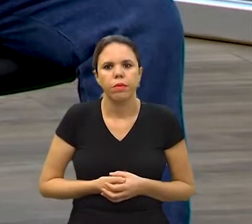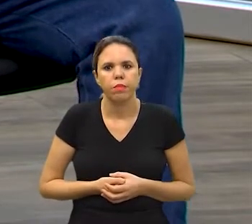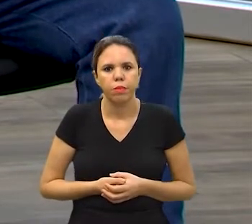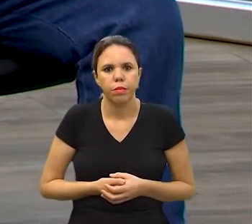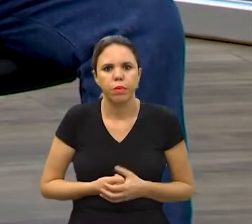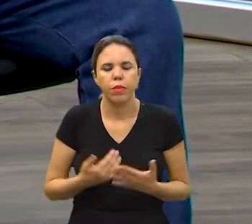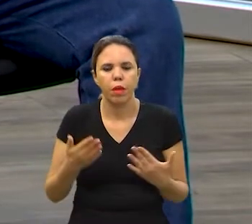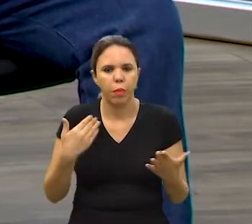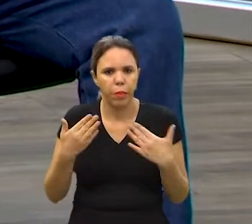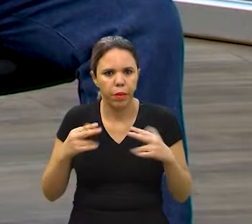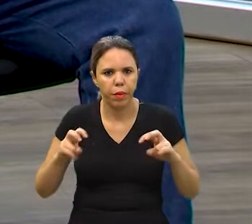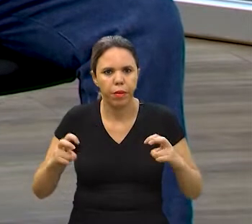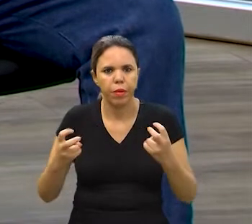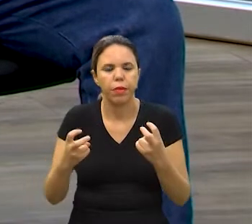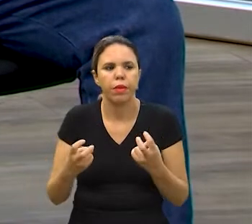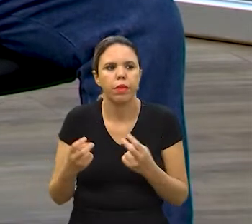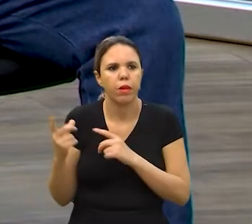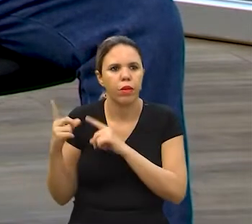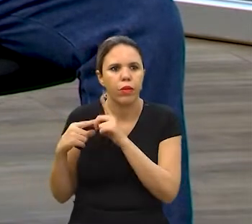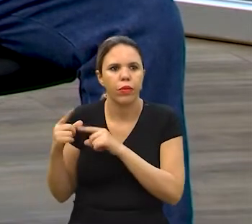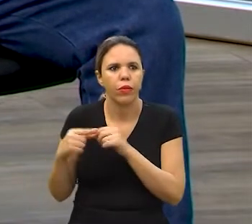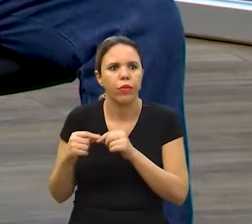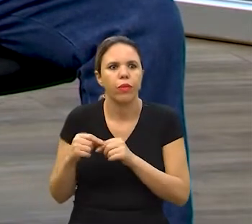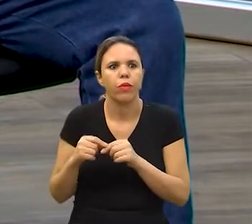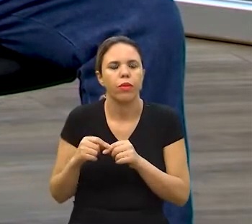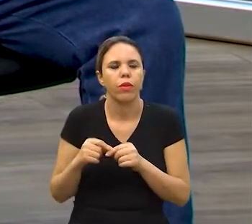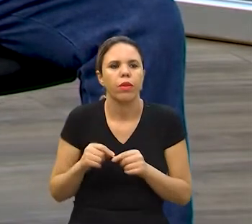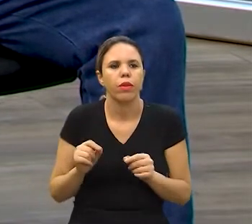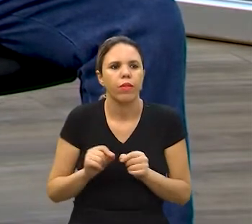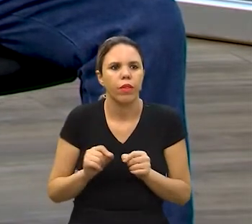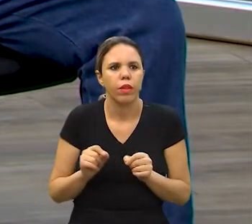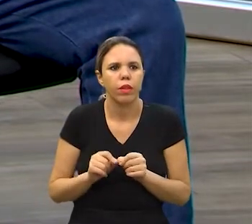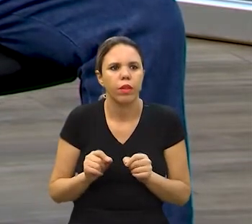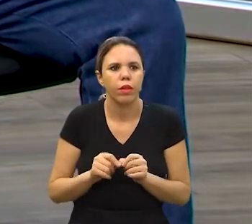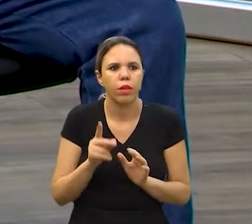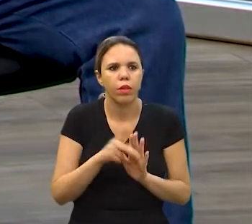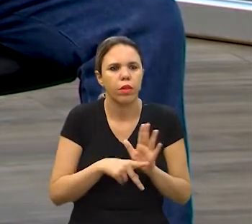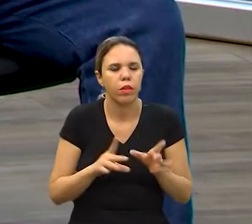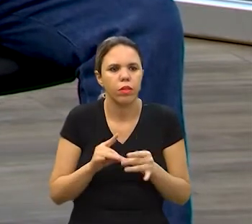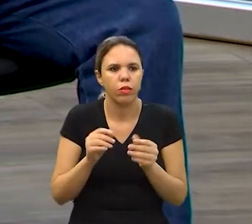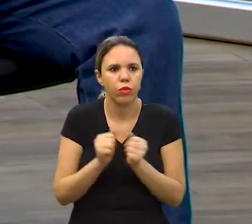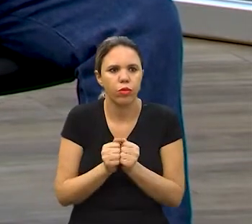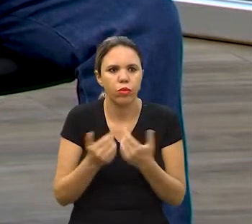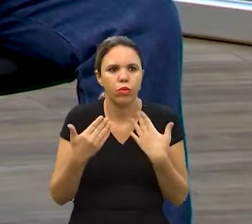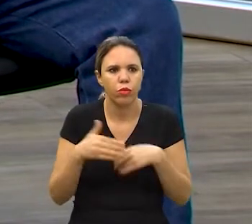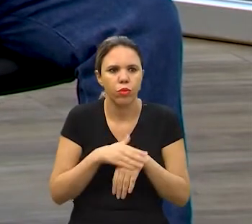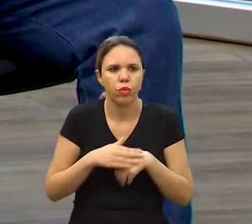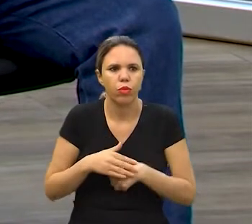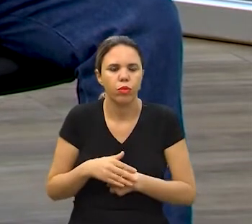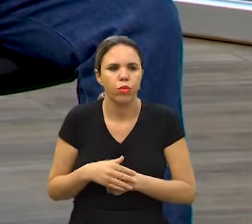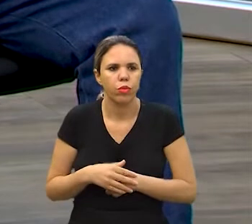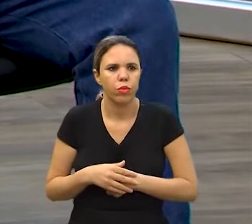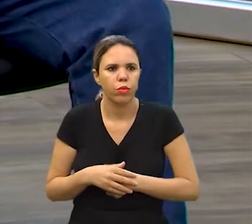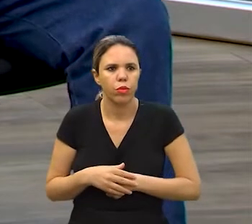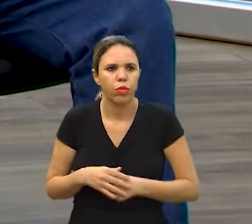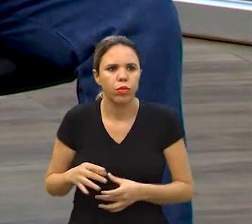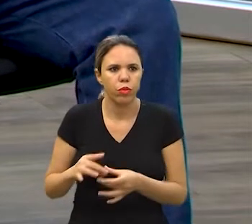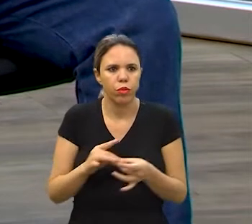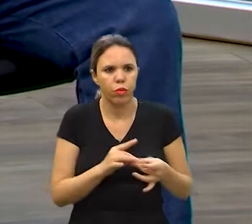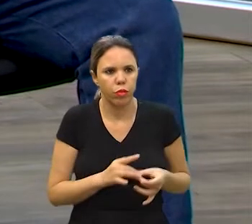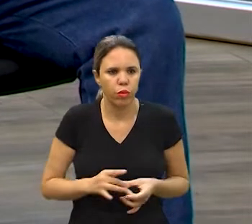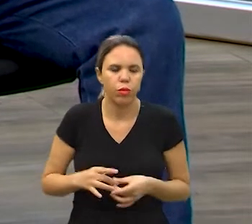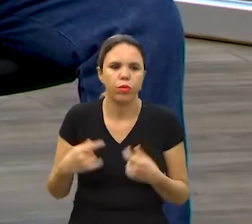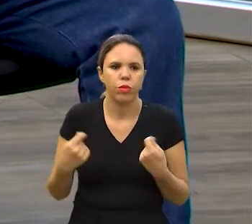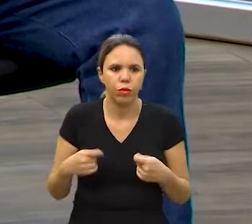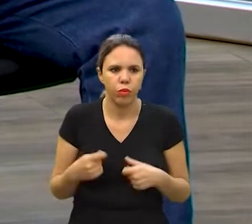Então a gente tem que se sentar todo mundo, que nem o Major Jaime falou, fazer blocos de tudo junto para poder conversar. Então ter uma